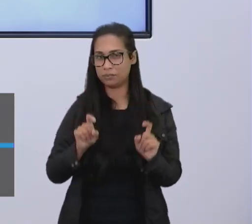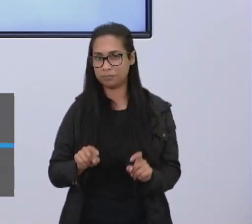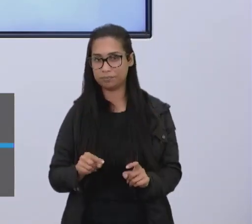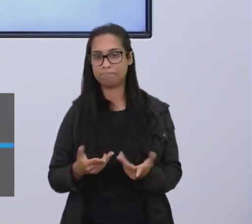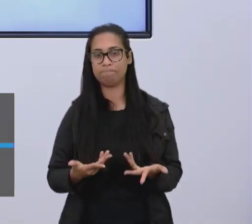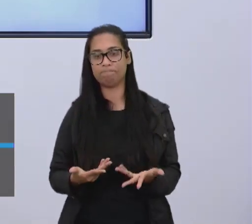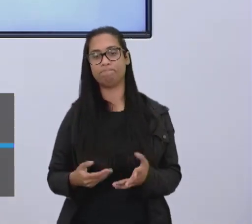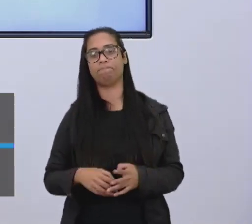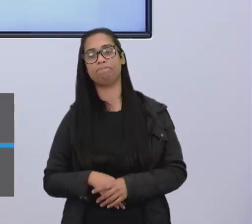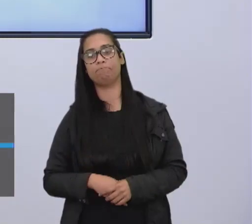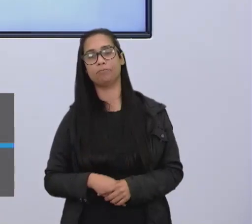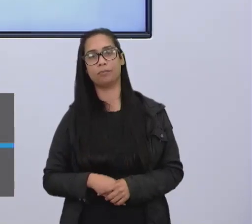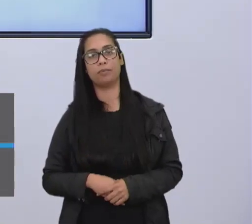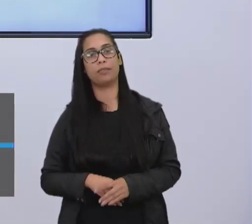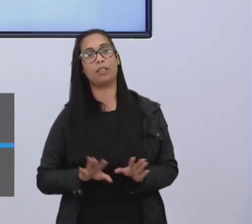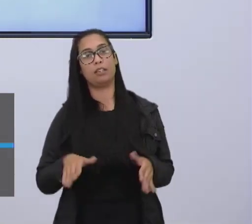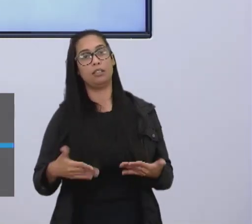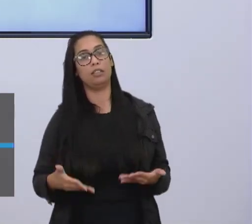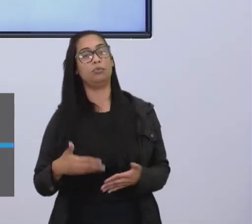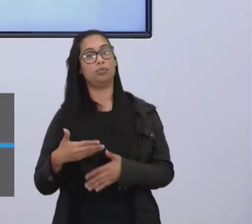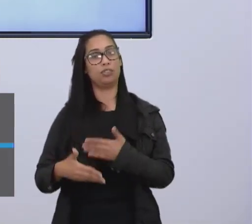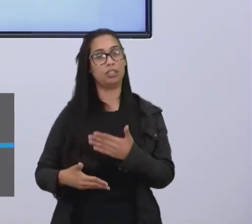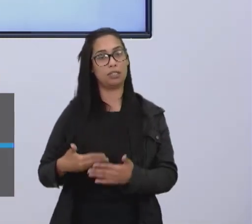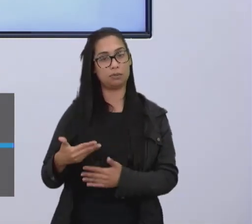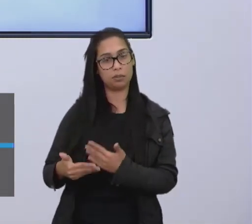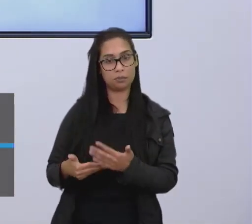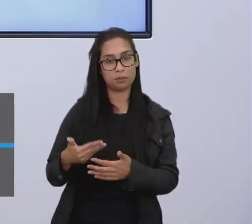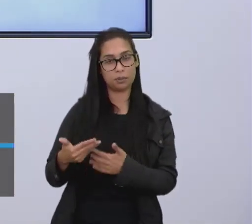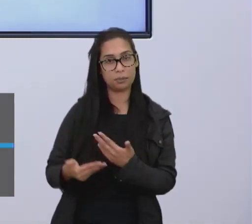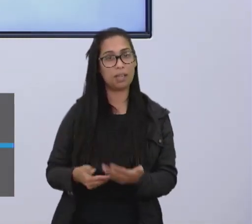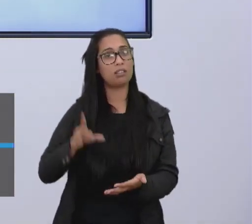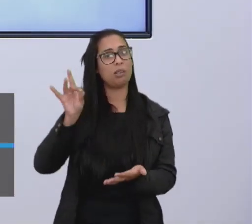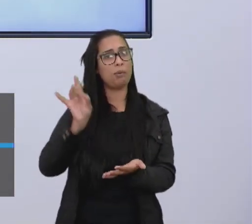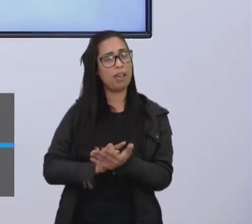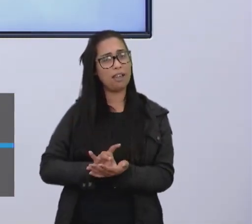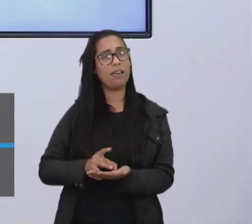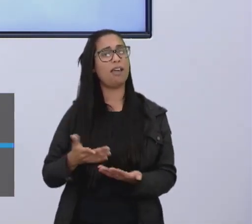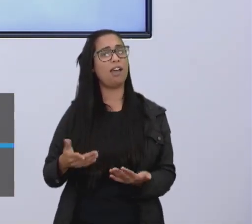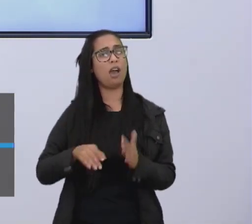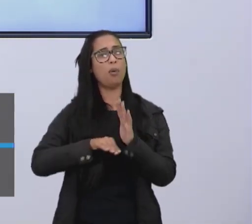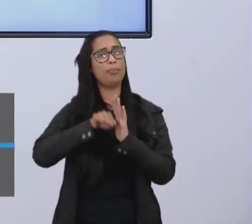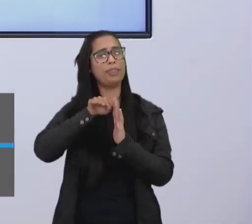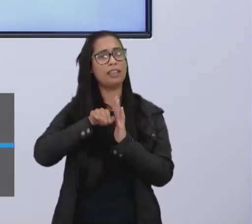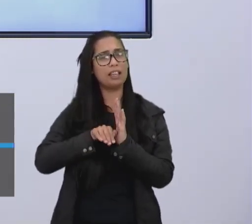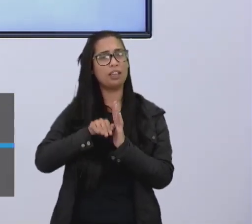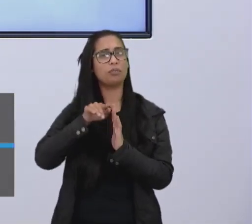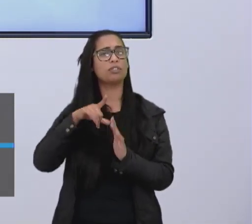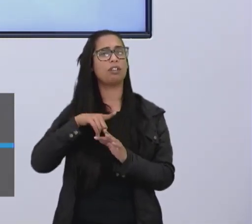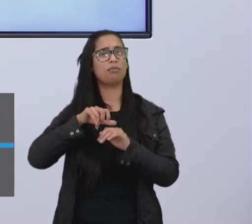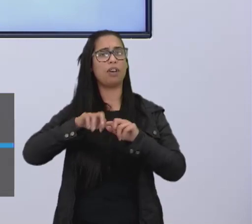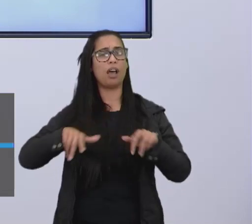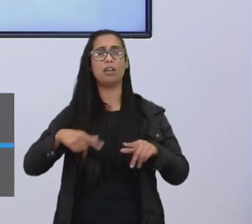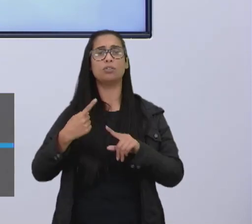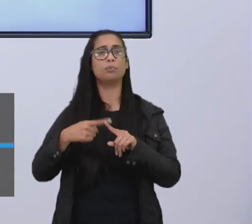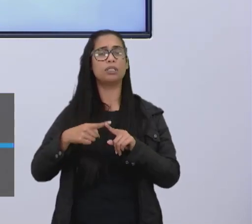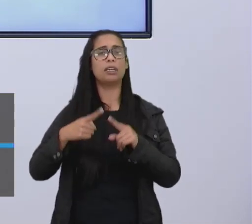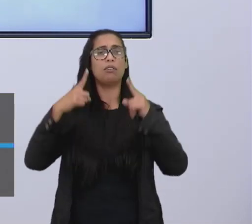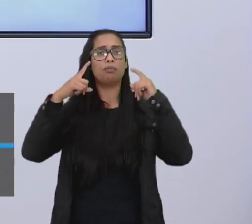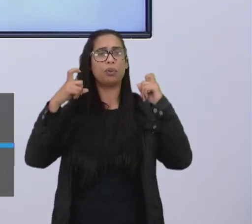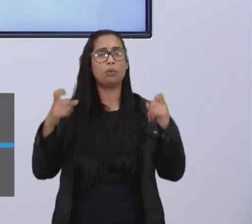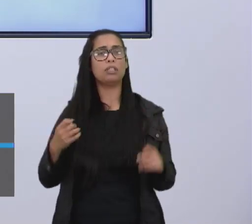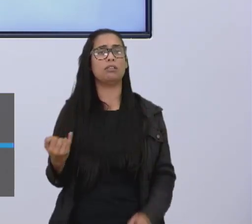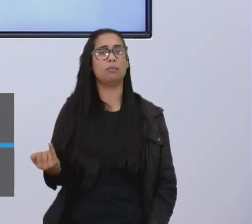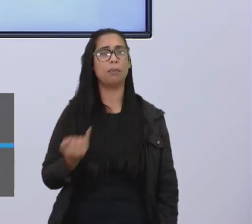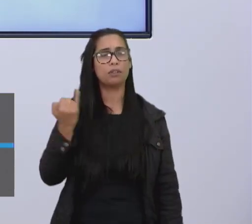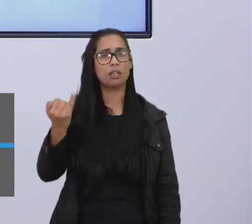Né? E esses processos são muito reais, em vários níveis, né? Porque a violência, o que é muito